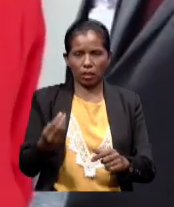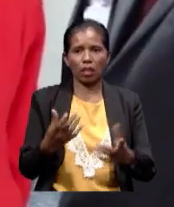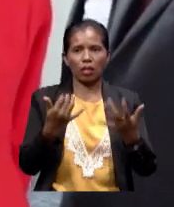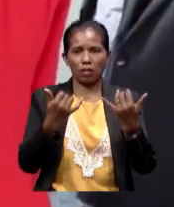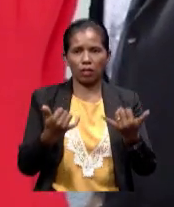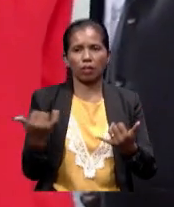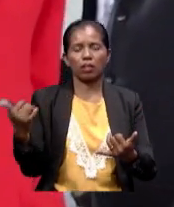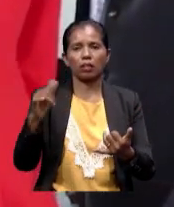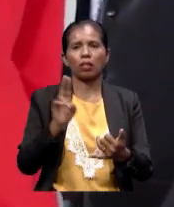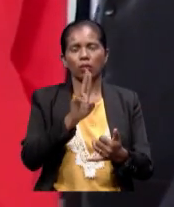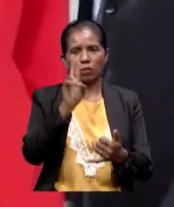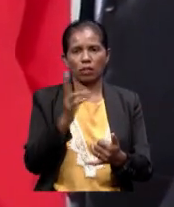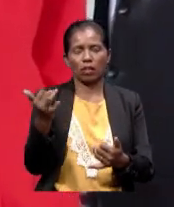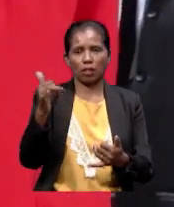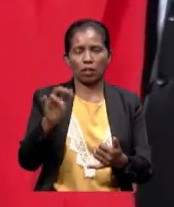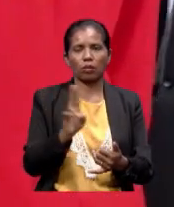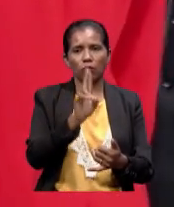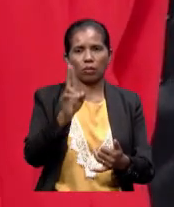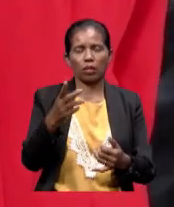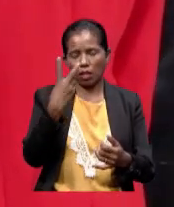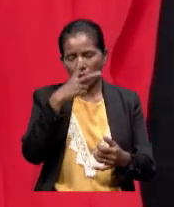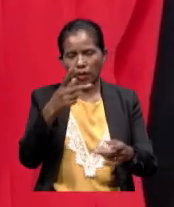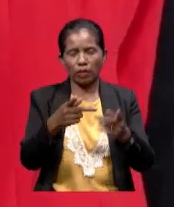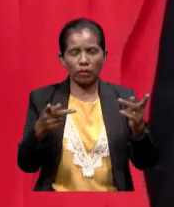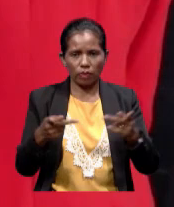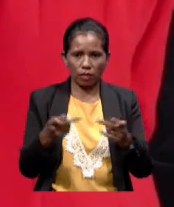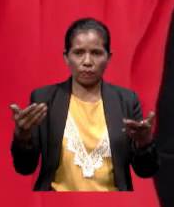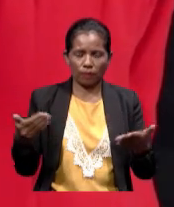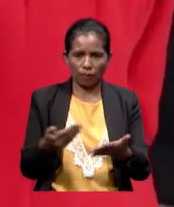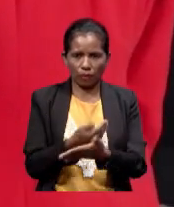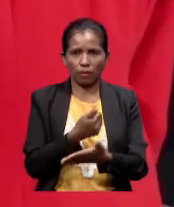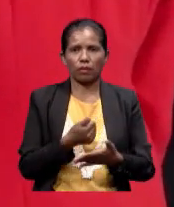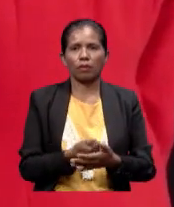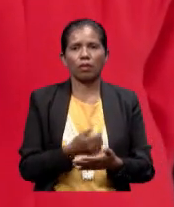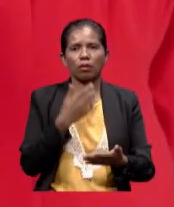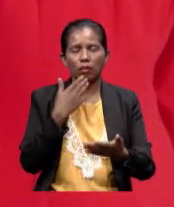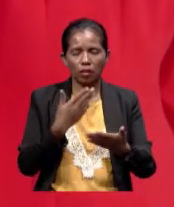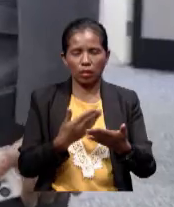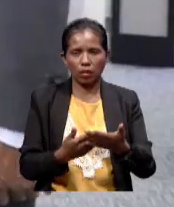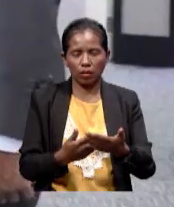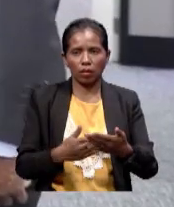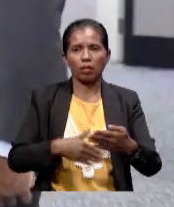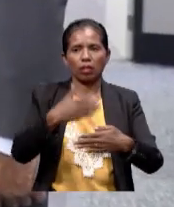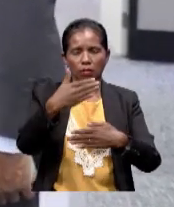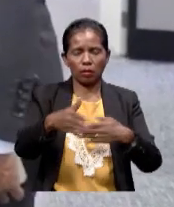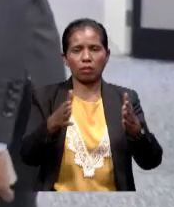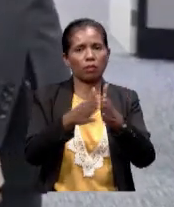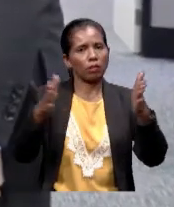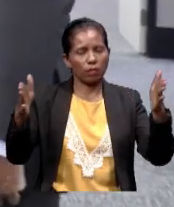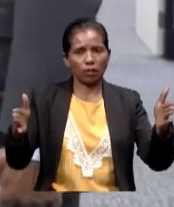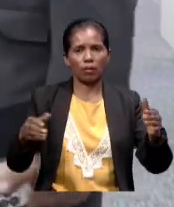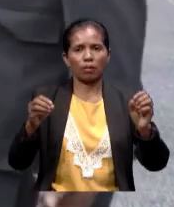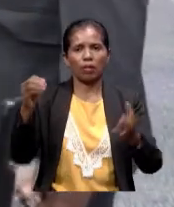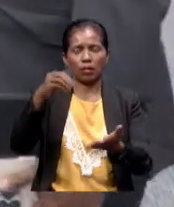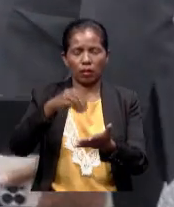bem, agora se usa ela, não mas aproveita para refazer info né bem que dia que teve esse espaço né bem luang, bela